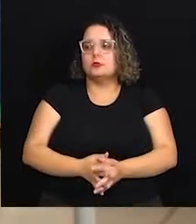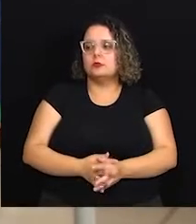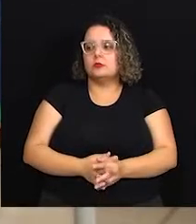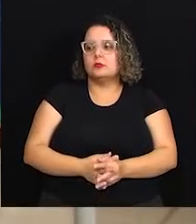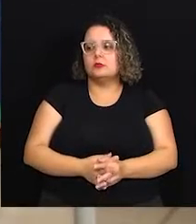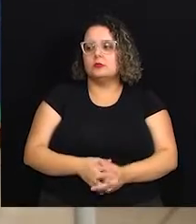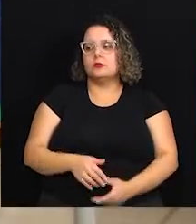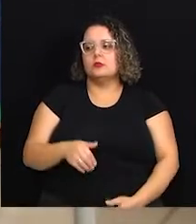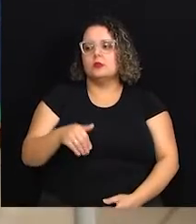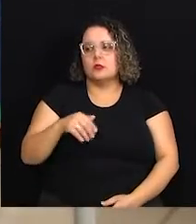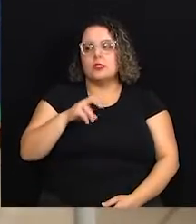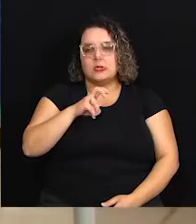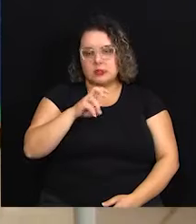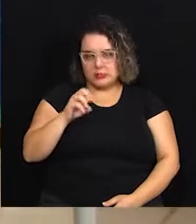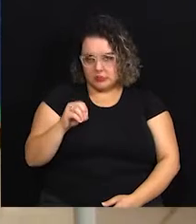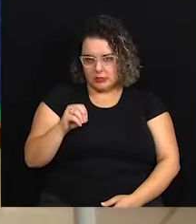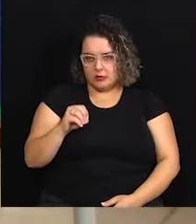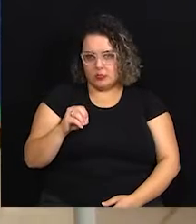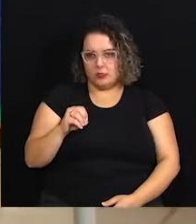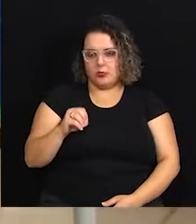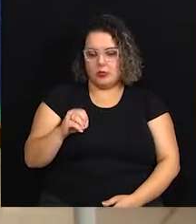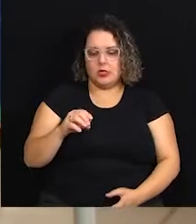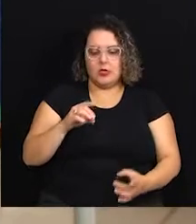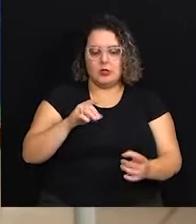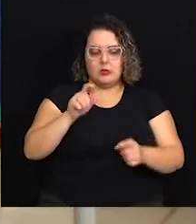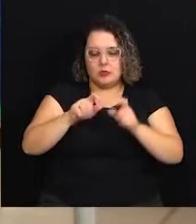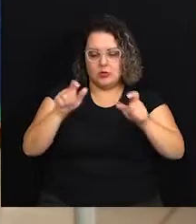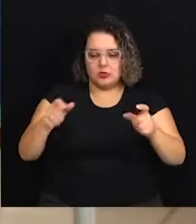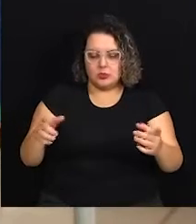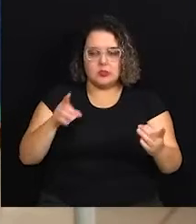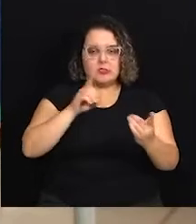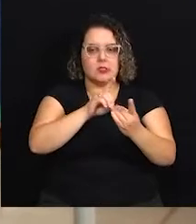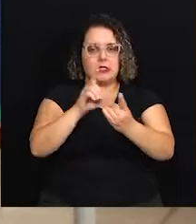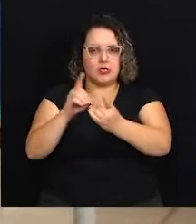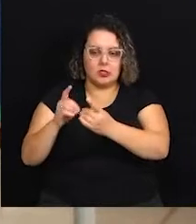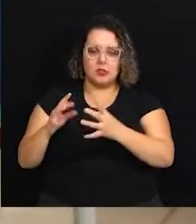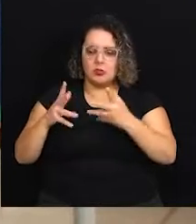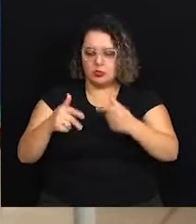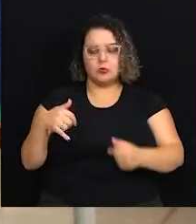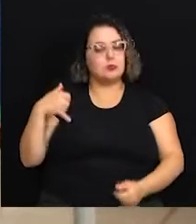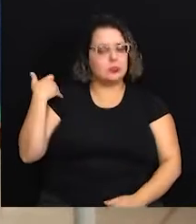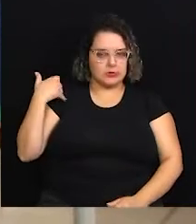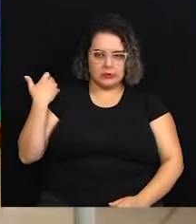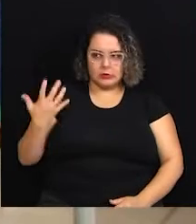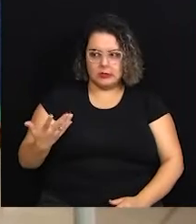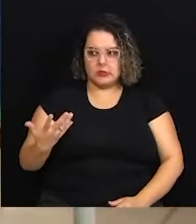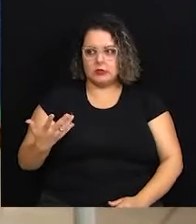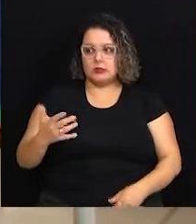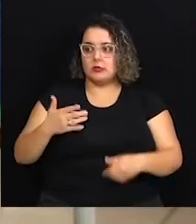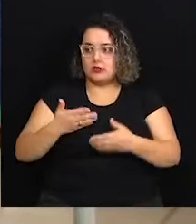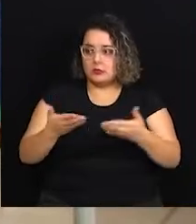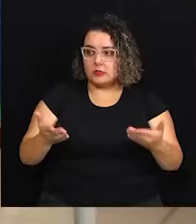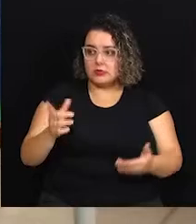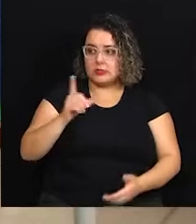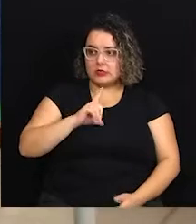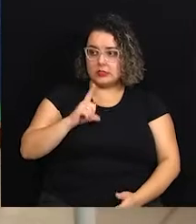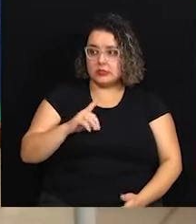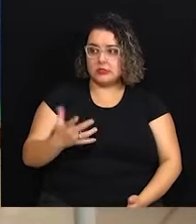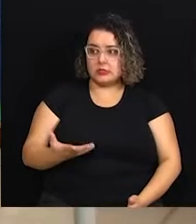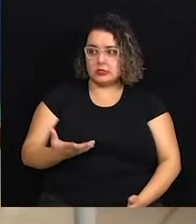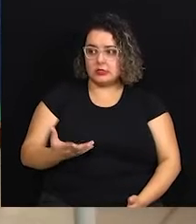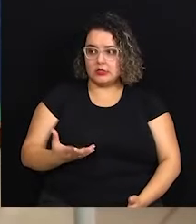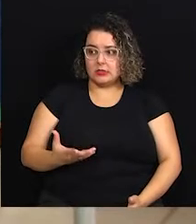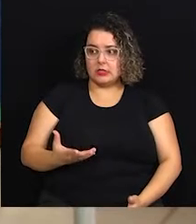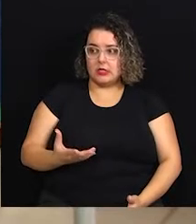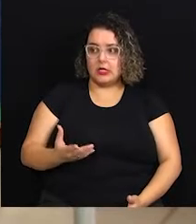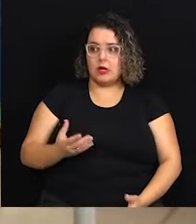pouco mais de 50 assistidos, né? Juntando todas as faixas etárias. Vocês têm condição de